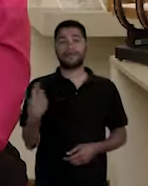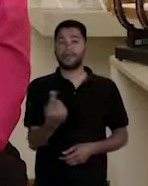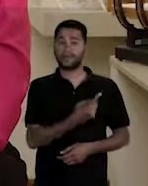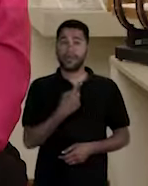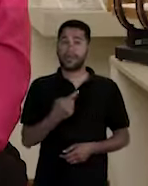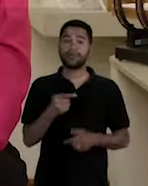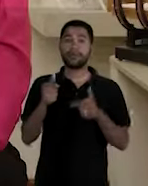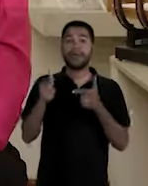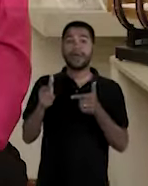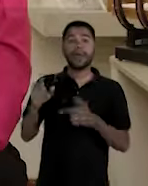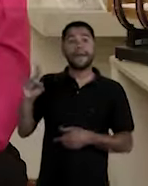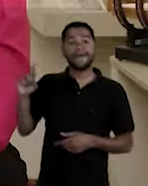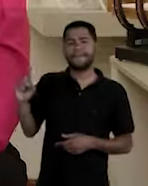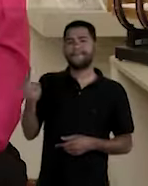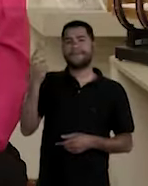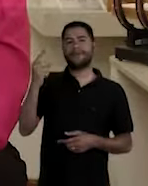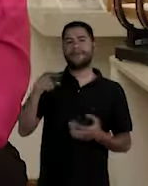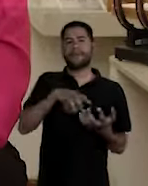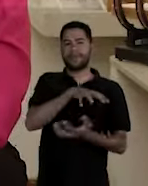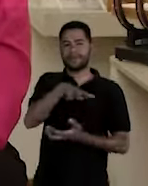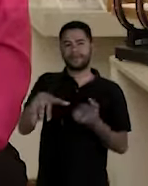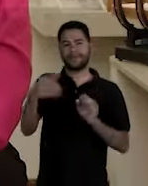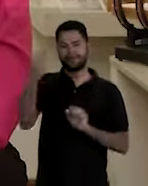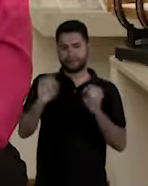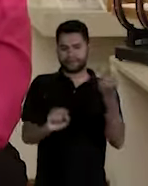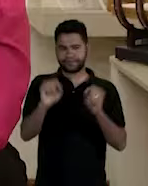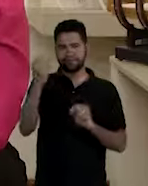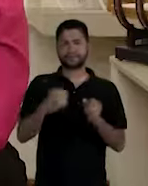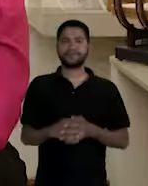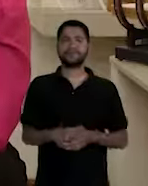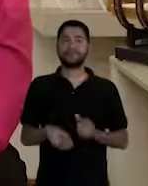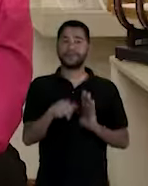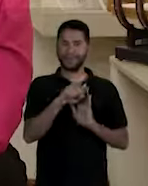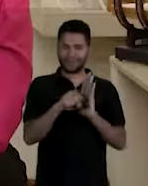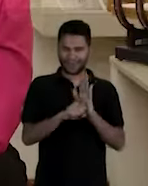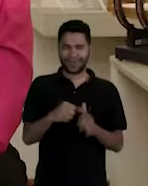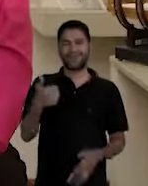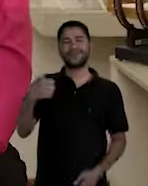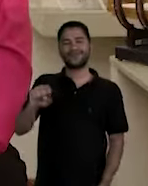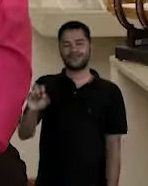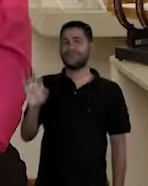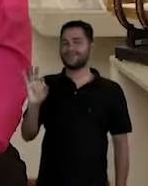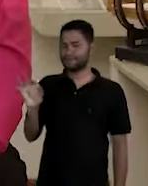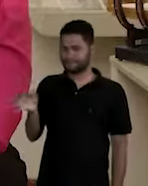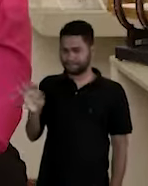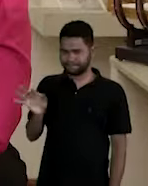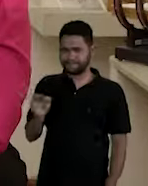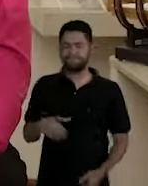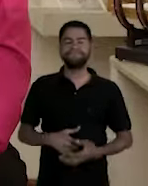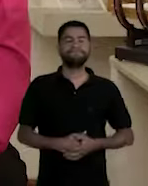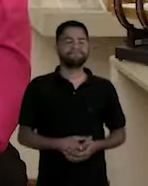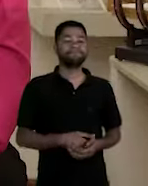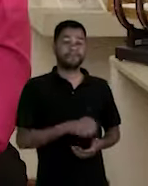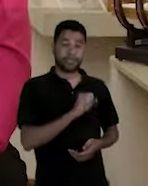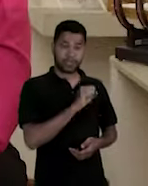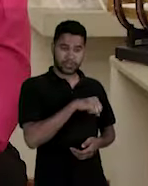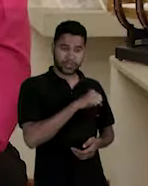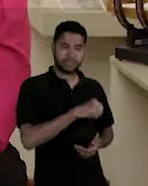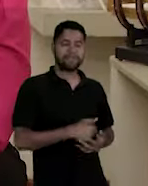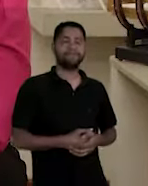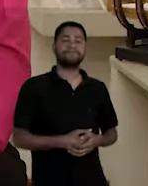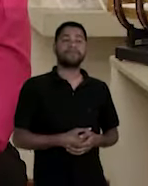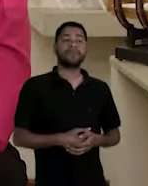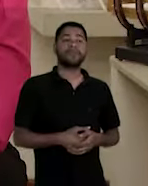da primeira revolução industrial. Lá no século XVIII. Isso. E aí, quer dizer, o que a máquina